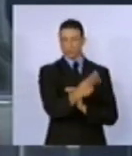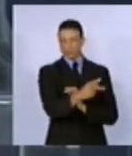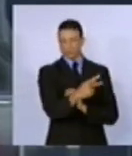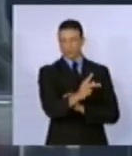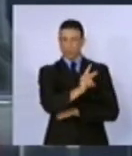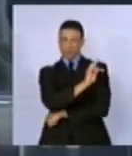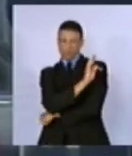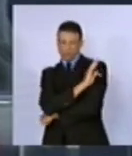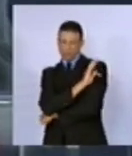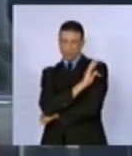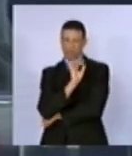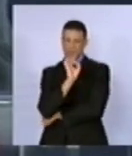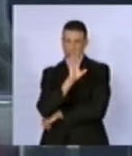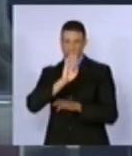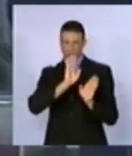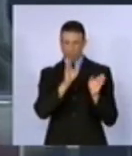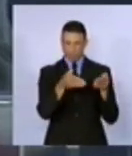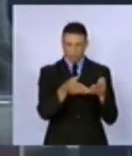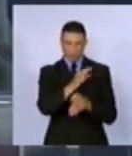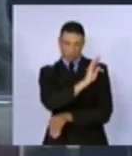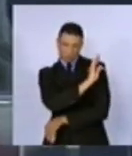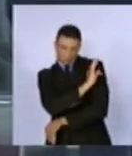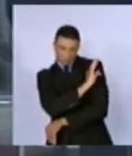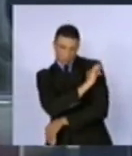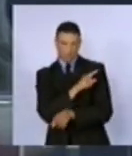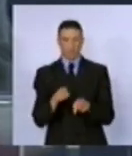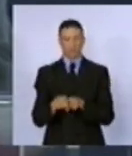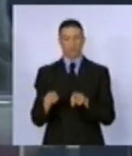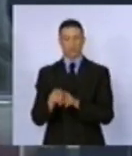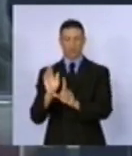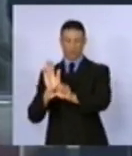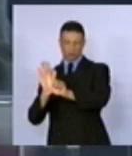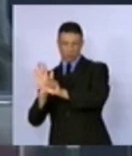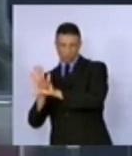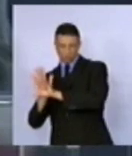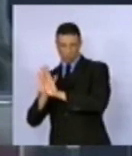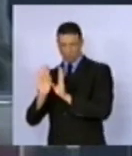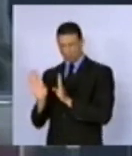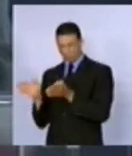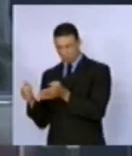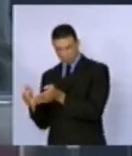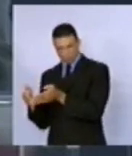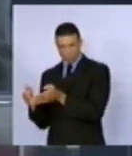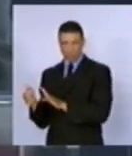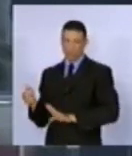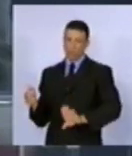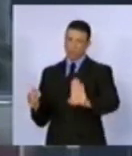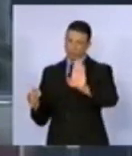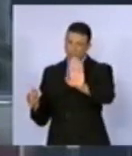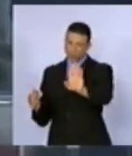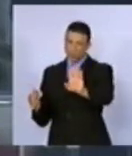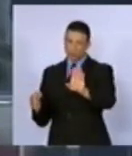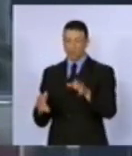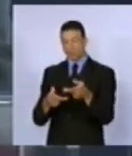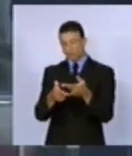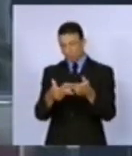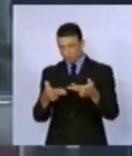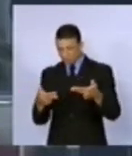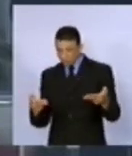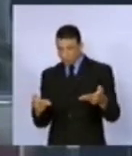técnica operacional fatores institucionais legais no momento presente o fator institucional-legal